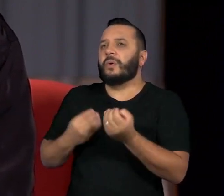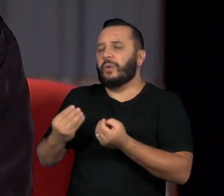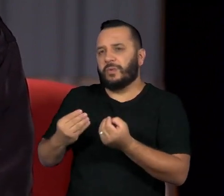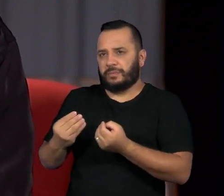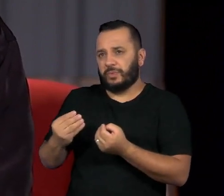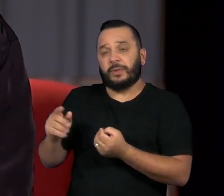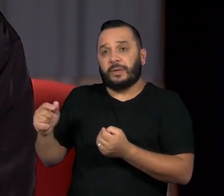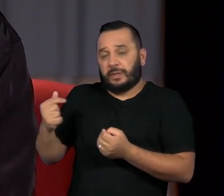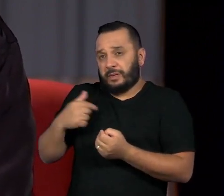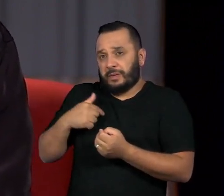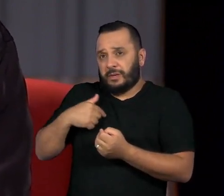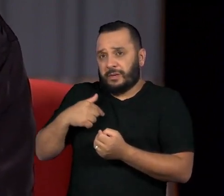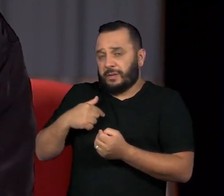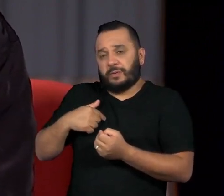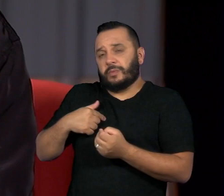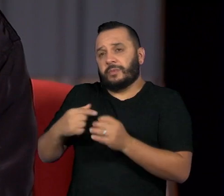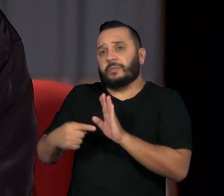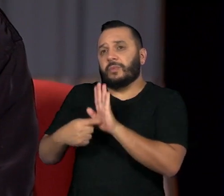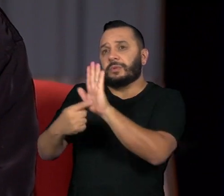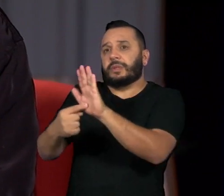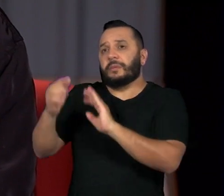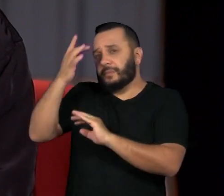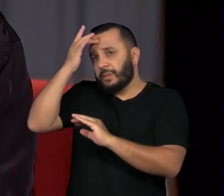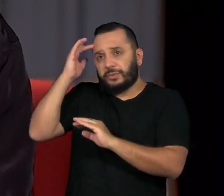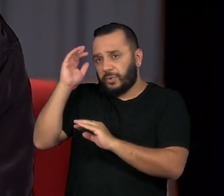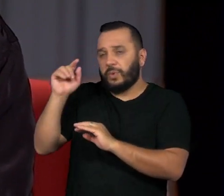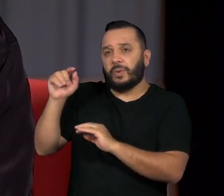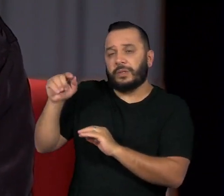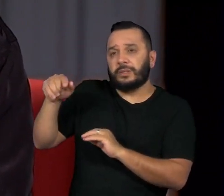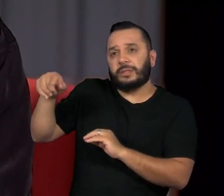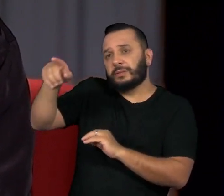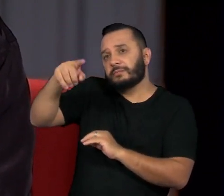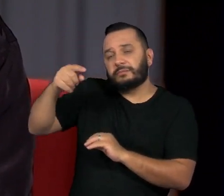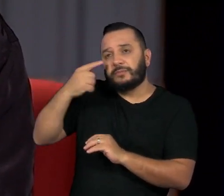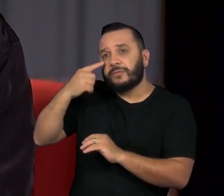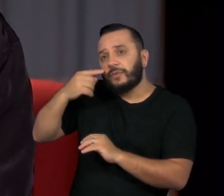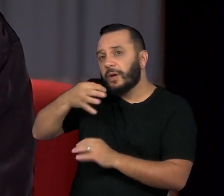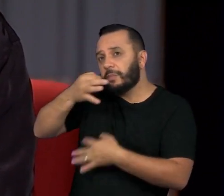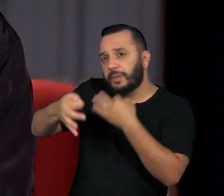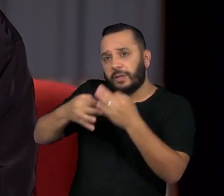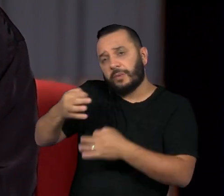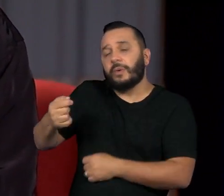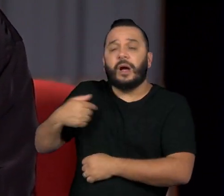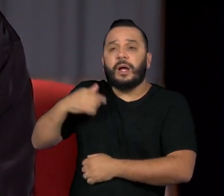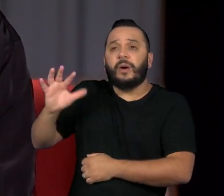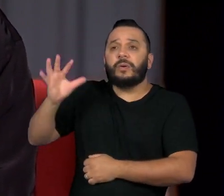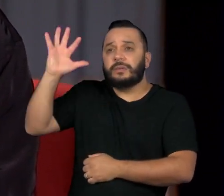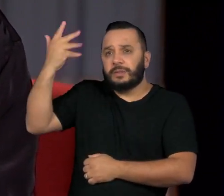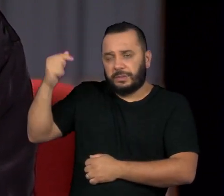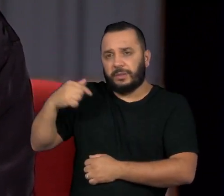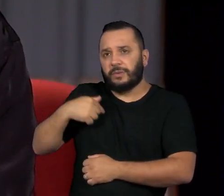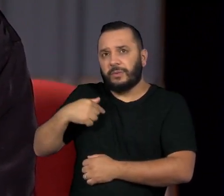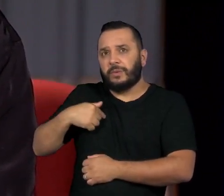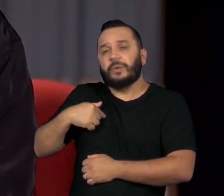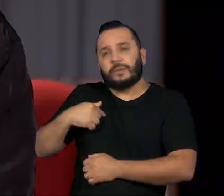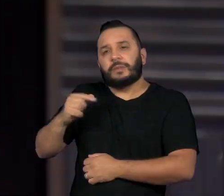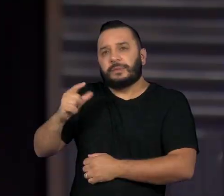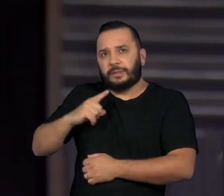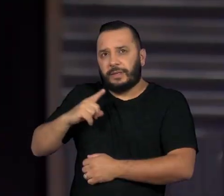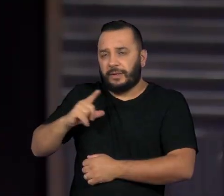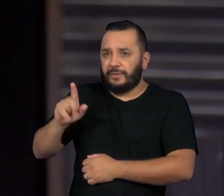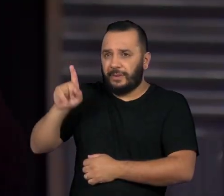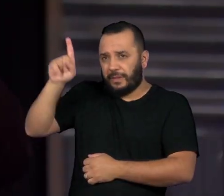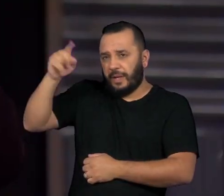submeter anonimamente a pessoas que fossem avaliar. E foi uma mera coincidência que fosse um prêmio em Portugal.